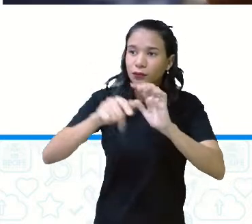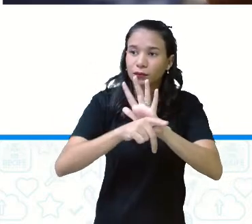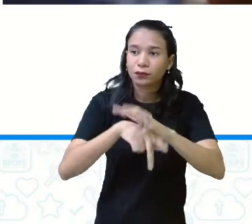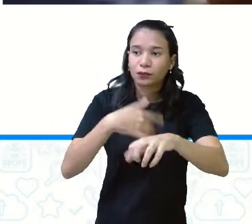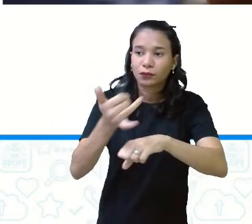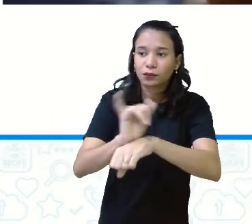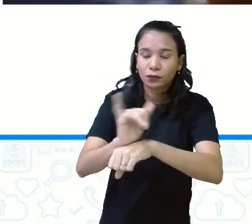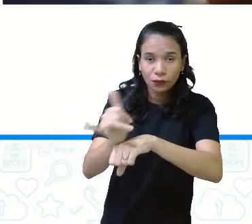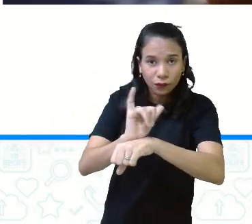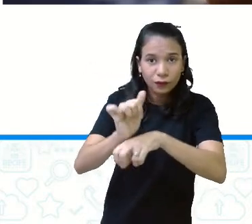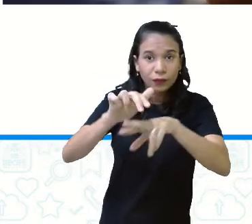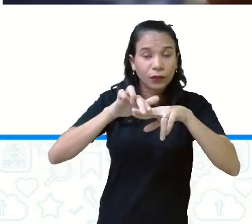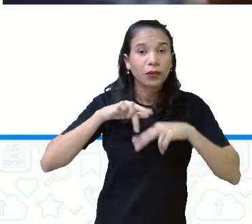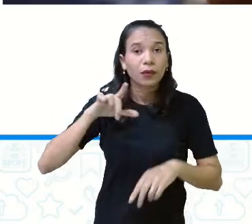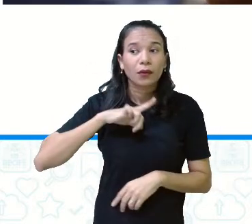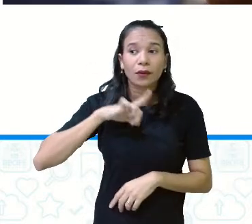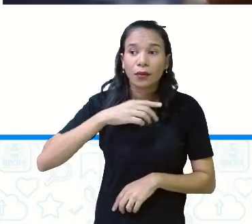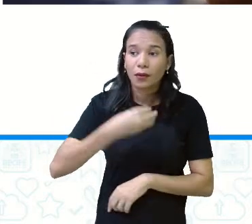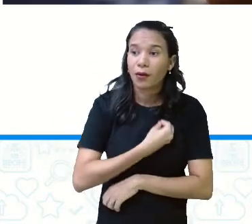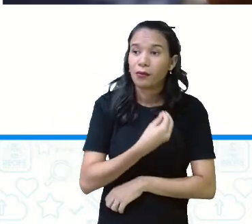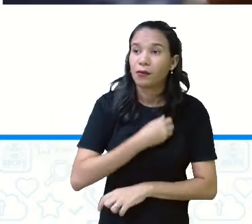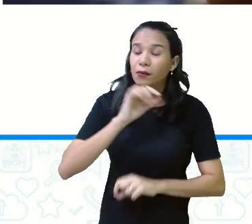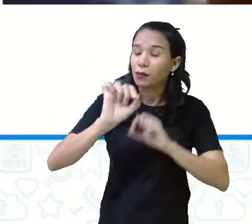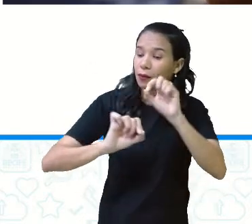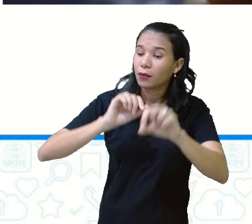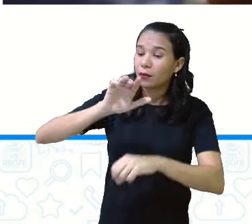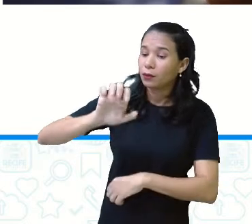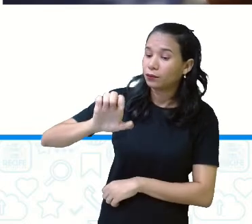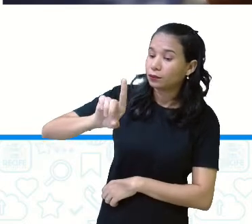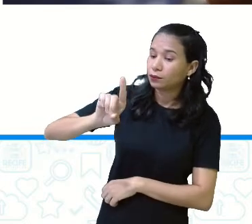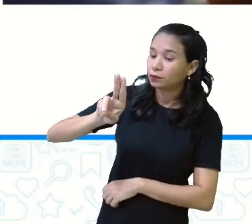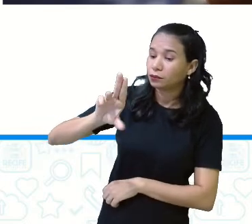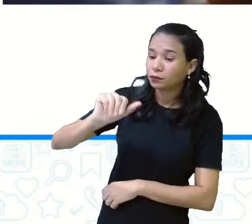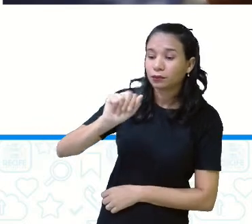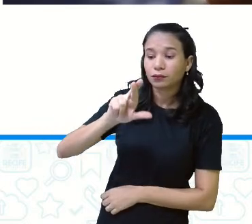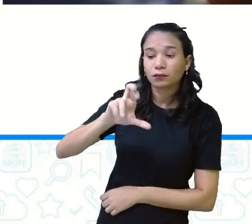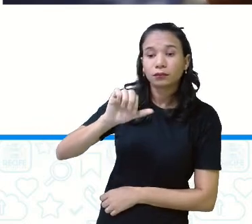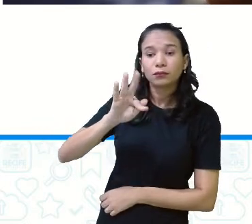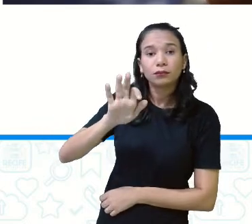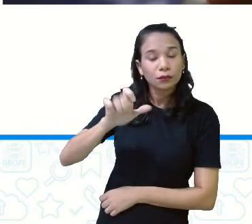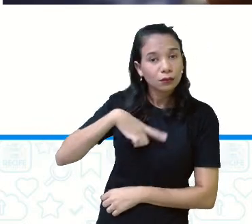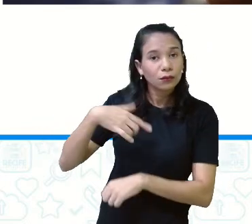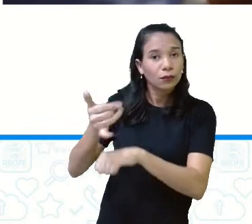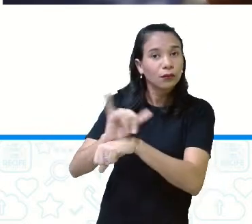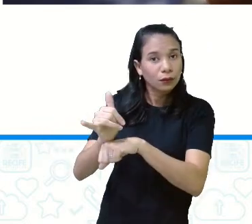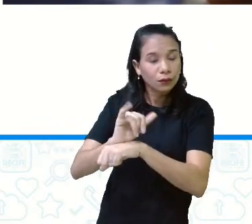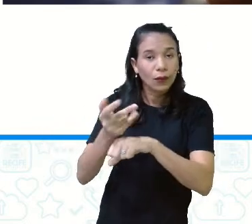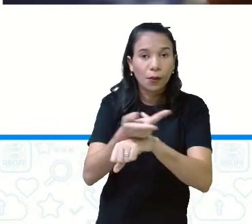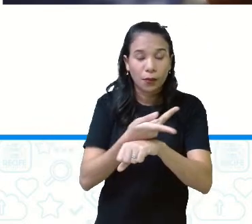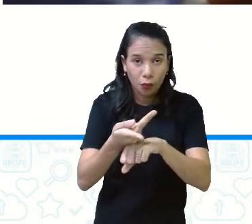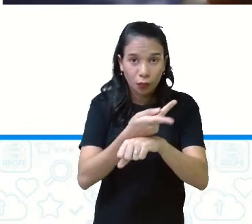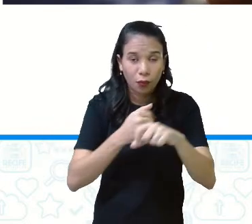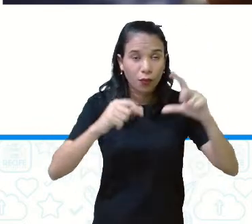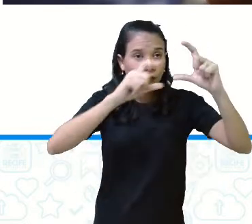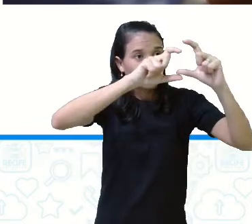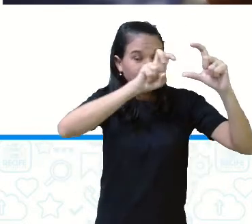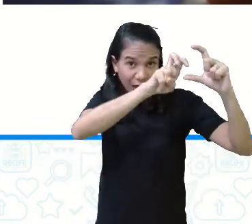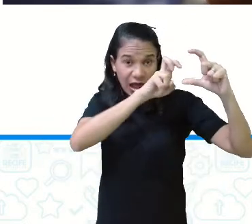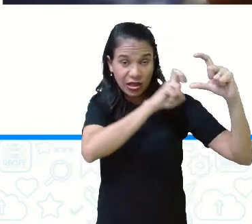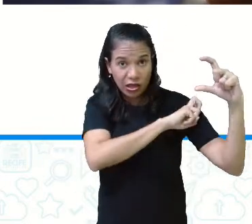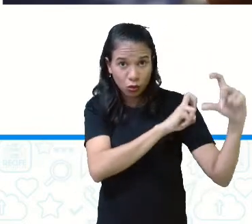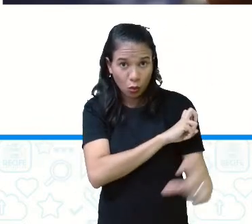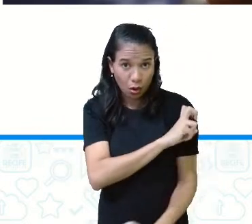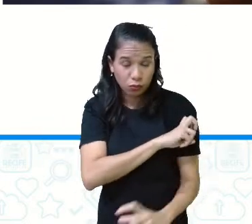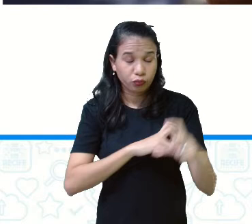do YouTube. Você vai lá, Educa Recife, lá no YouTube, procura a pastinha lá do 5º ano, tem uma playlist